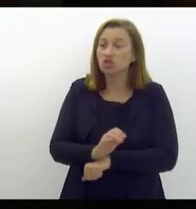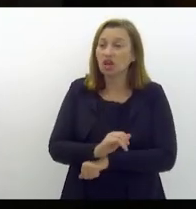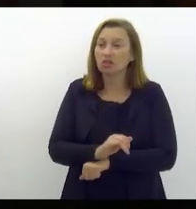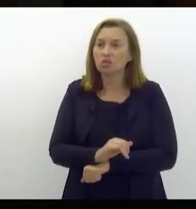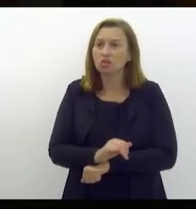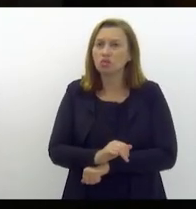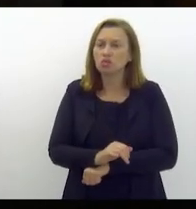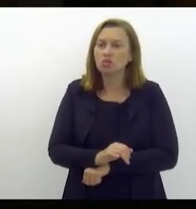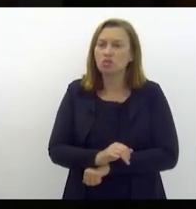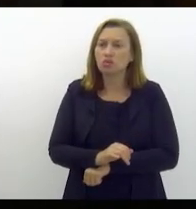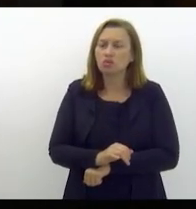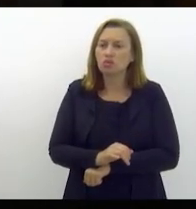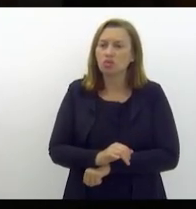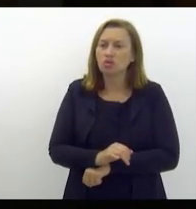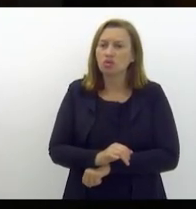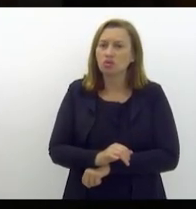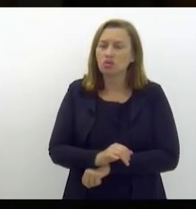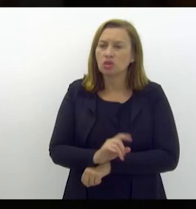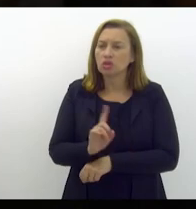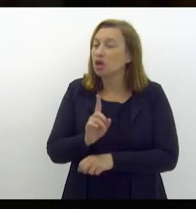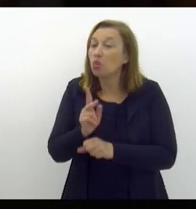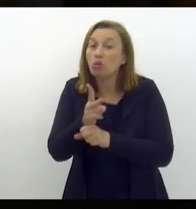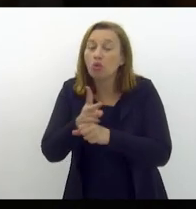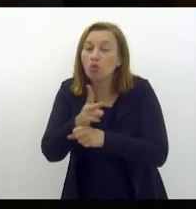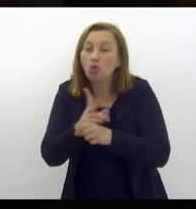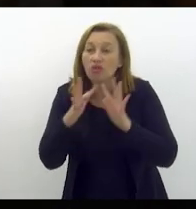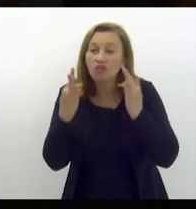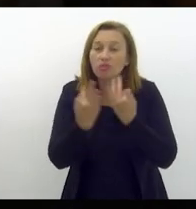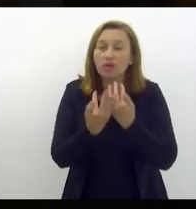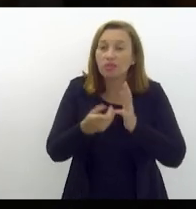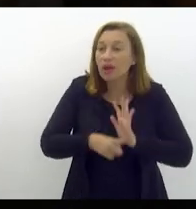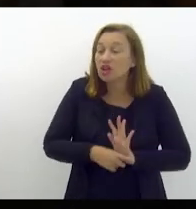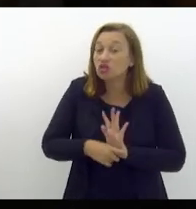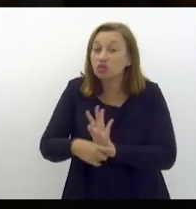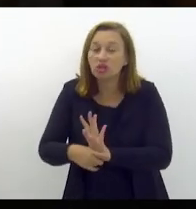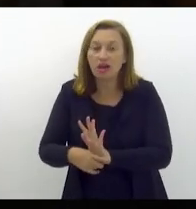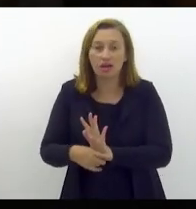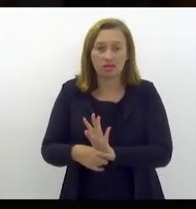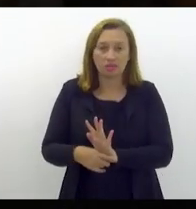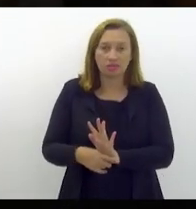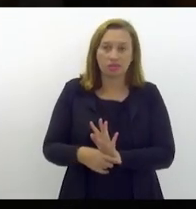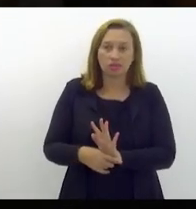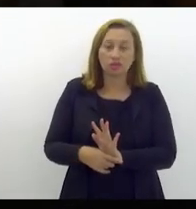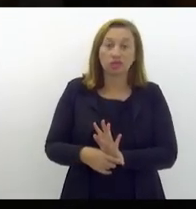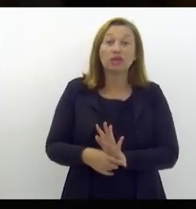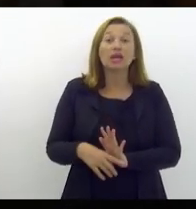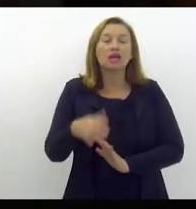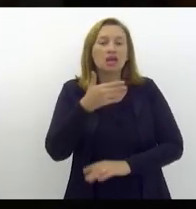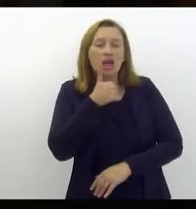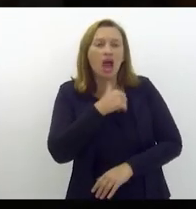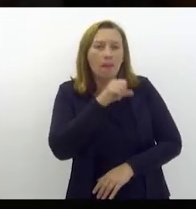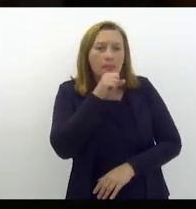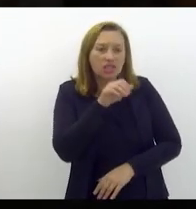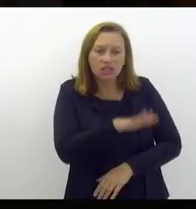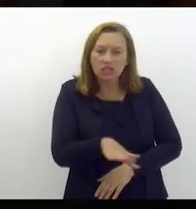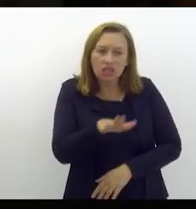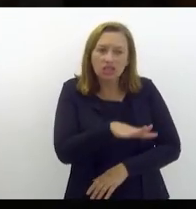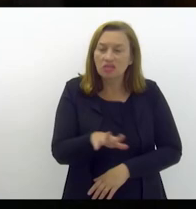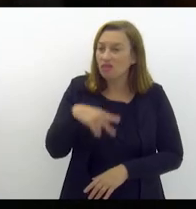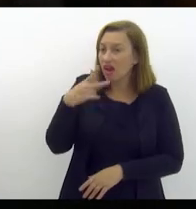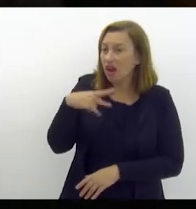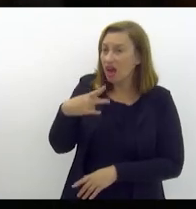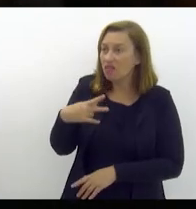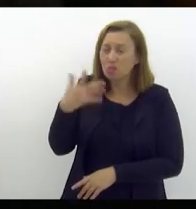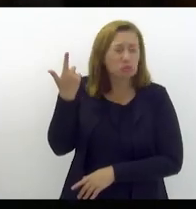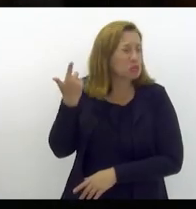sequer procurou essa família para garantir pelo menos um mínimo de assistência. E a mãe da pequena Eloá dizia: eu